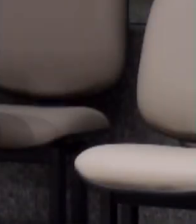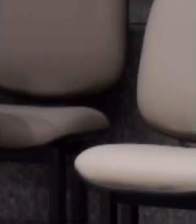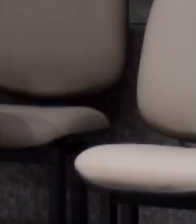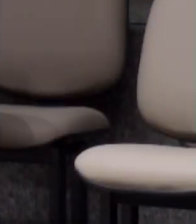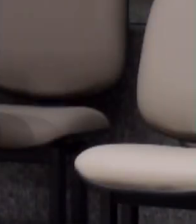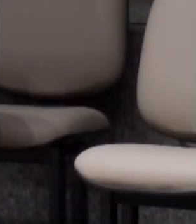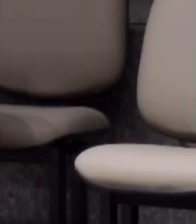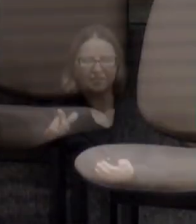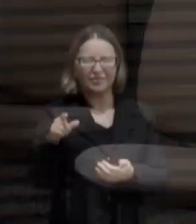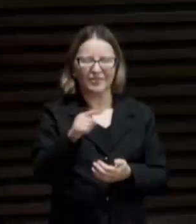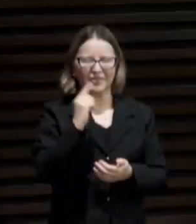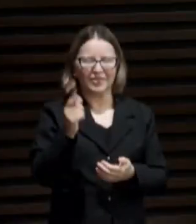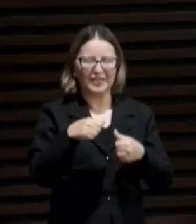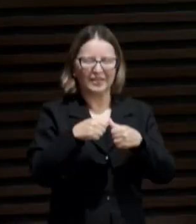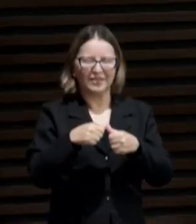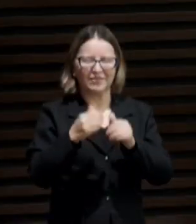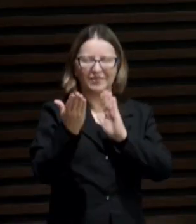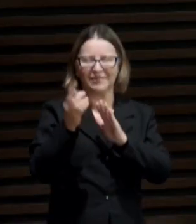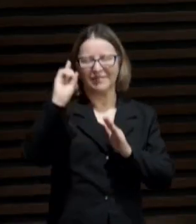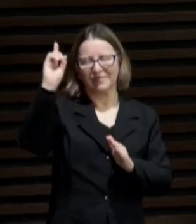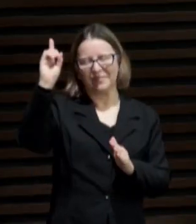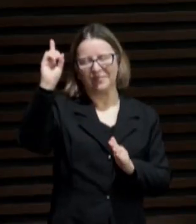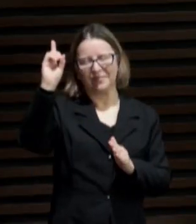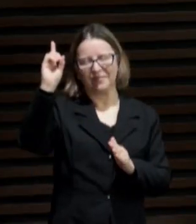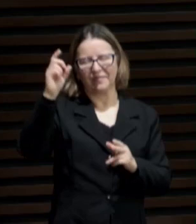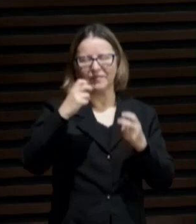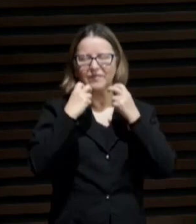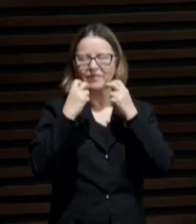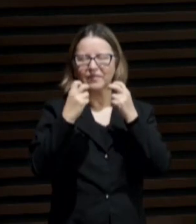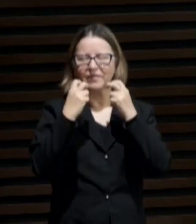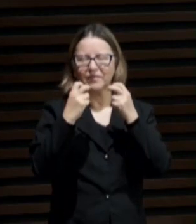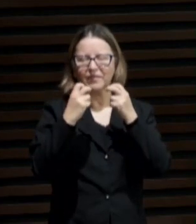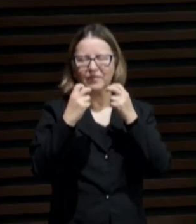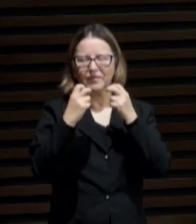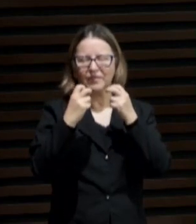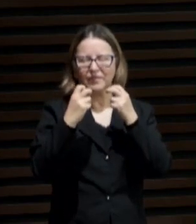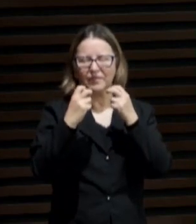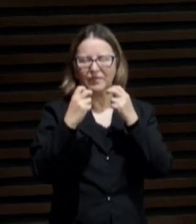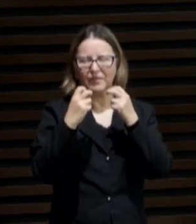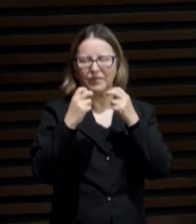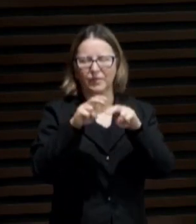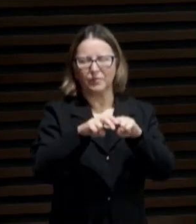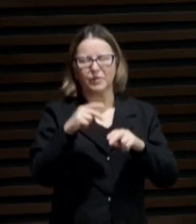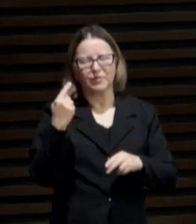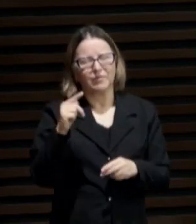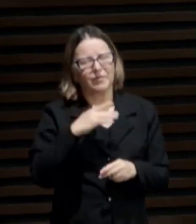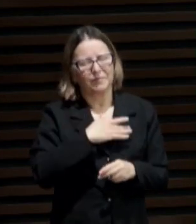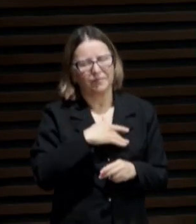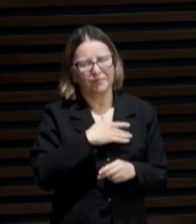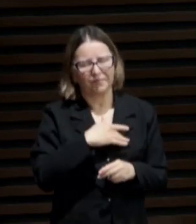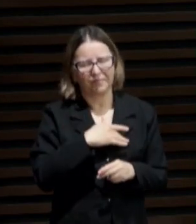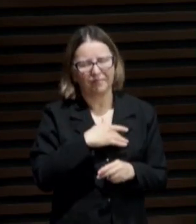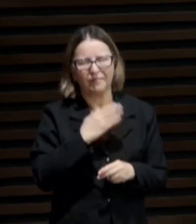Pai, mais uma vez nós estamos diante de Ti, clamando por Tua infinita misericórdia,